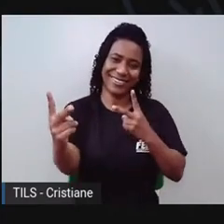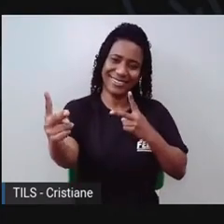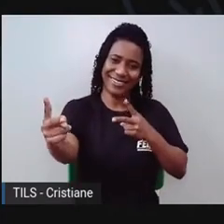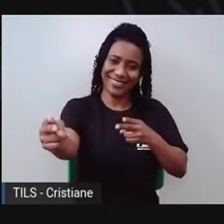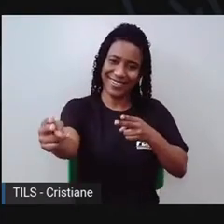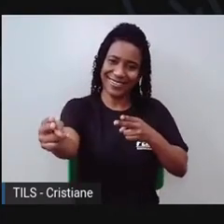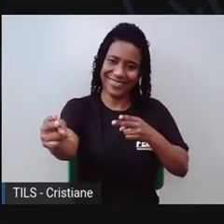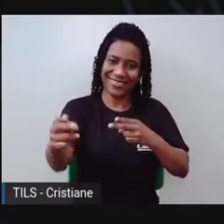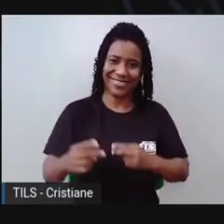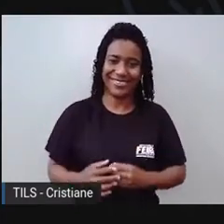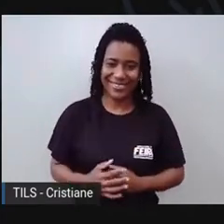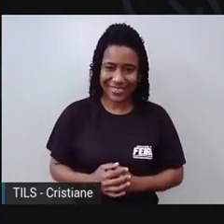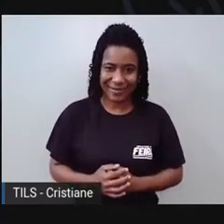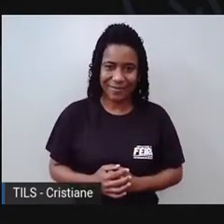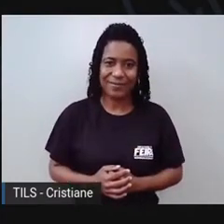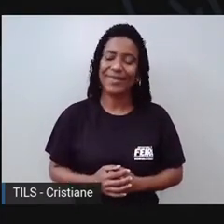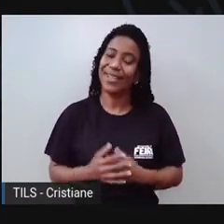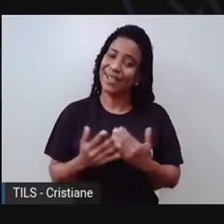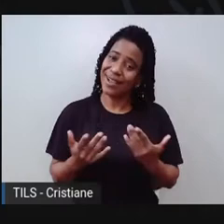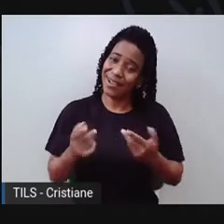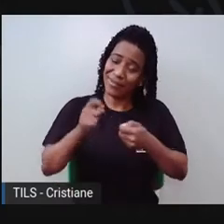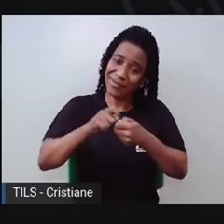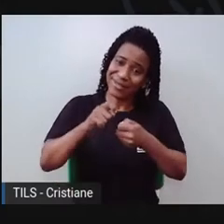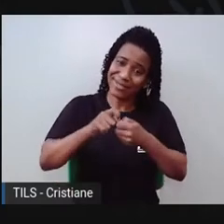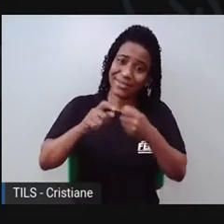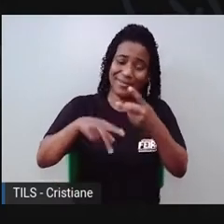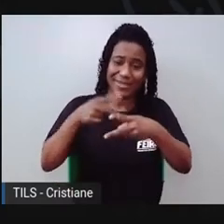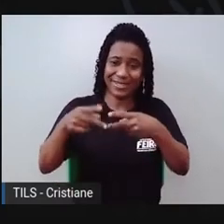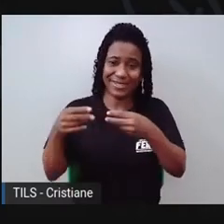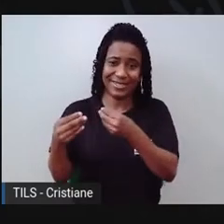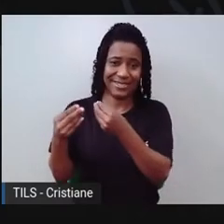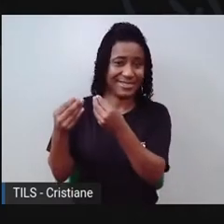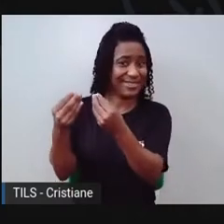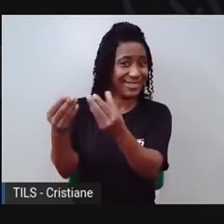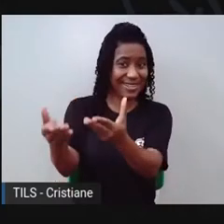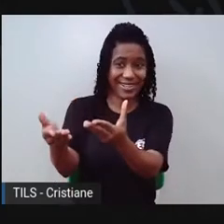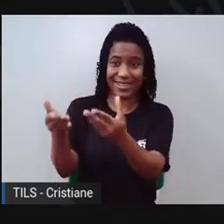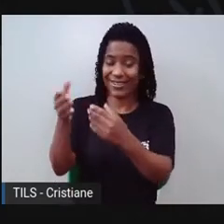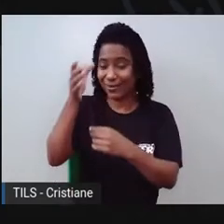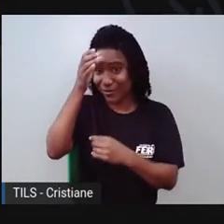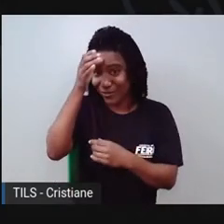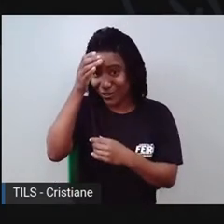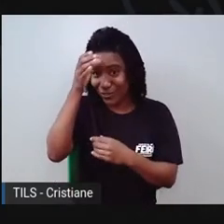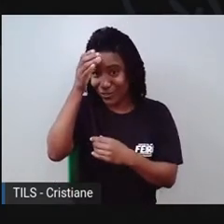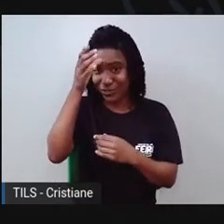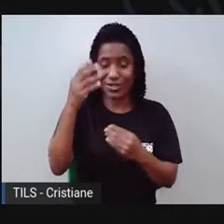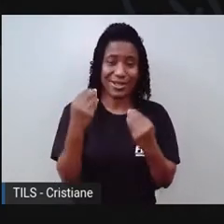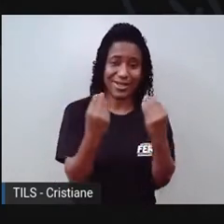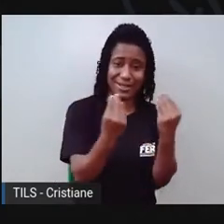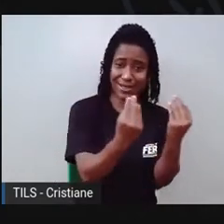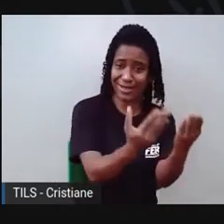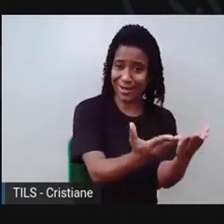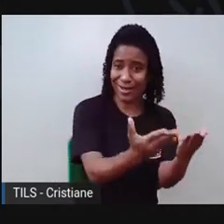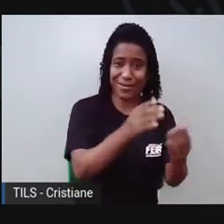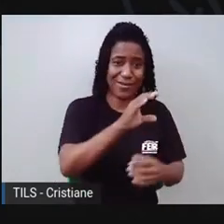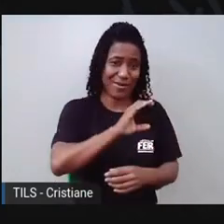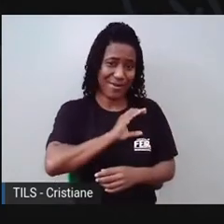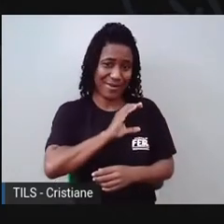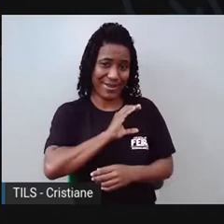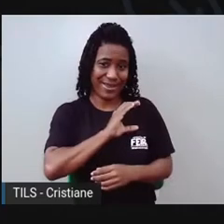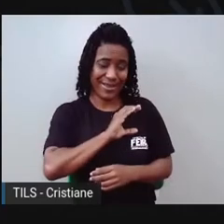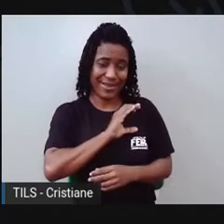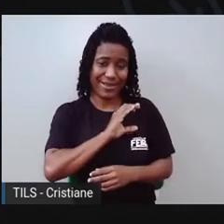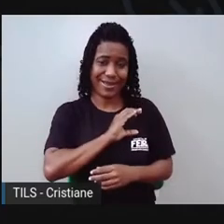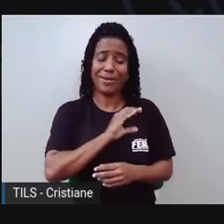dar de presente para minha madrinha. Então, aniversário do coleguinha, pode fazer uma